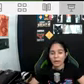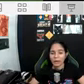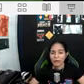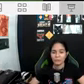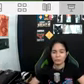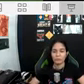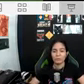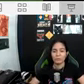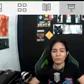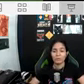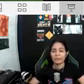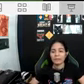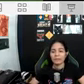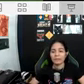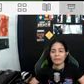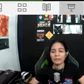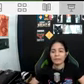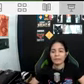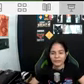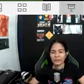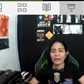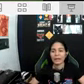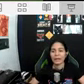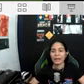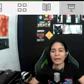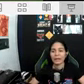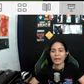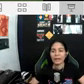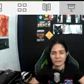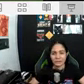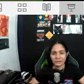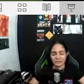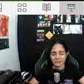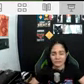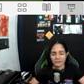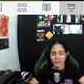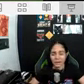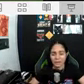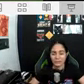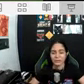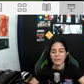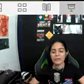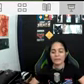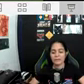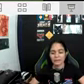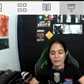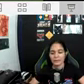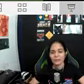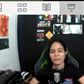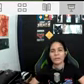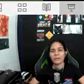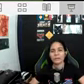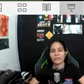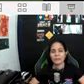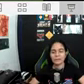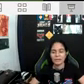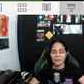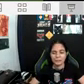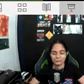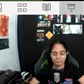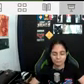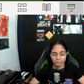ser focado. Você tem que coletar já a quantidade de dados necessários para a